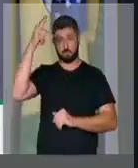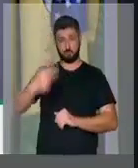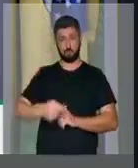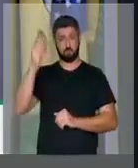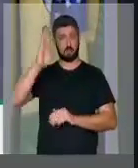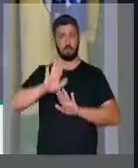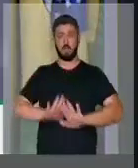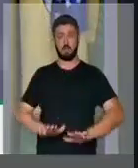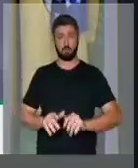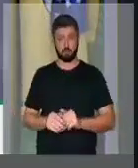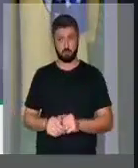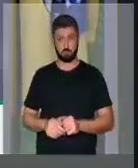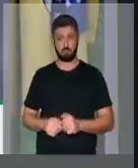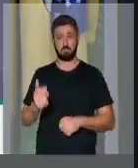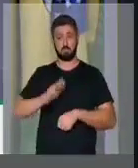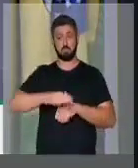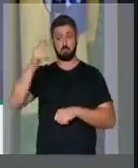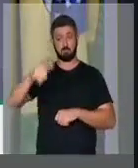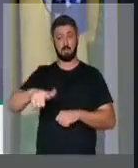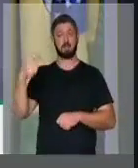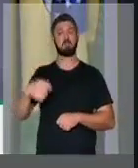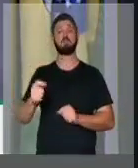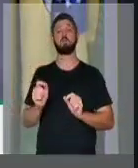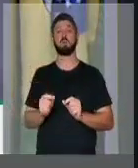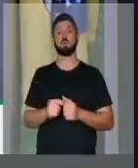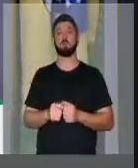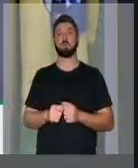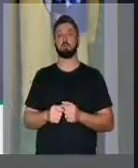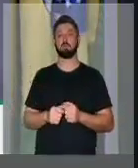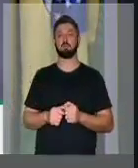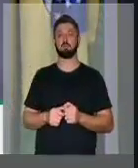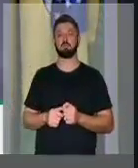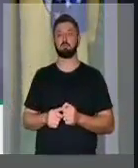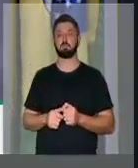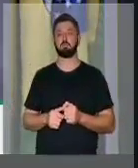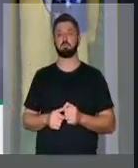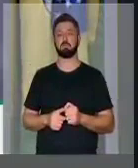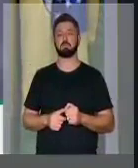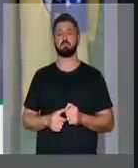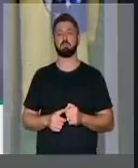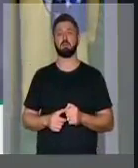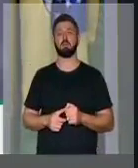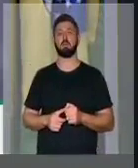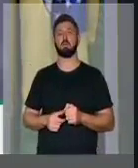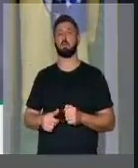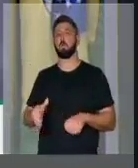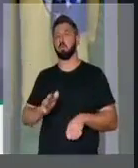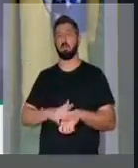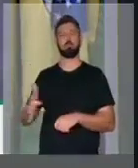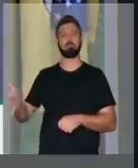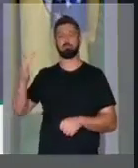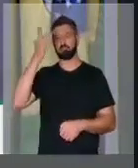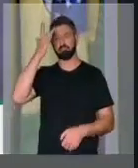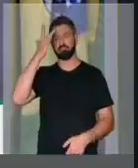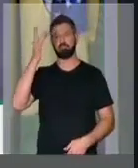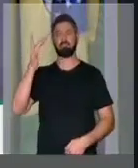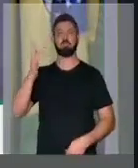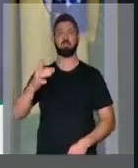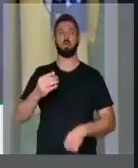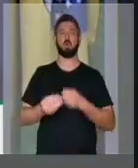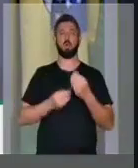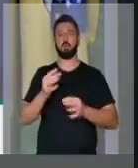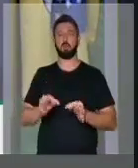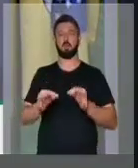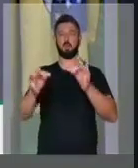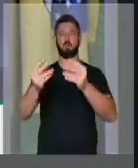presidente, que precisa cada vez mais ser adestradas tecnicamente com os mais modernos